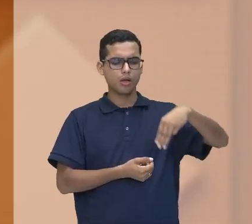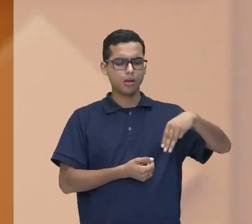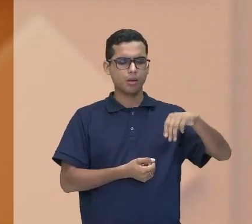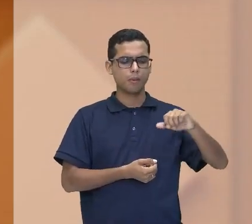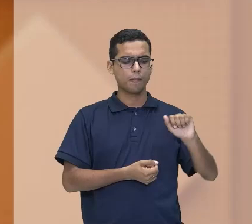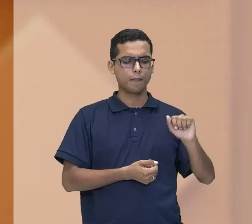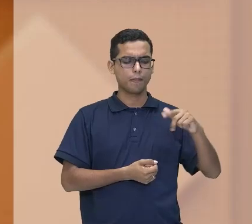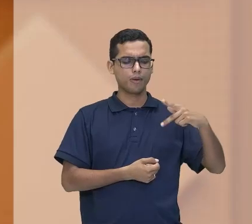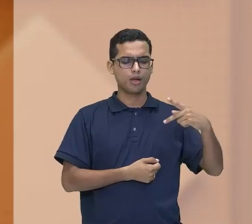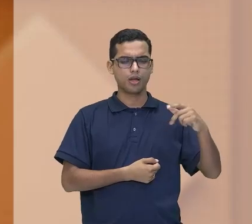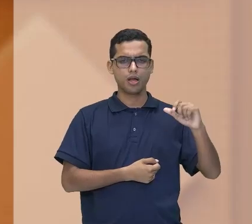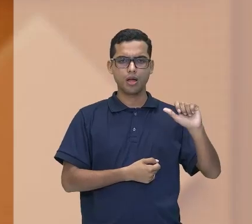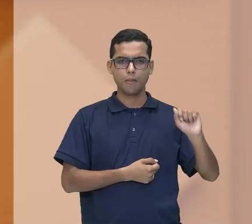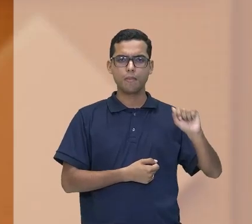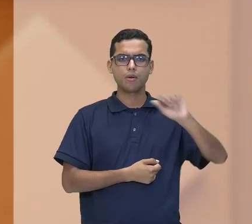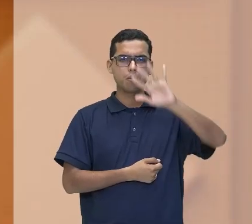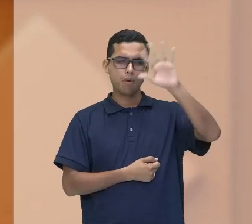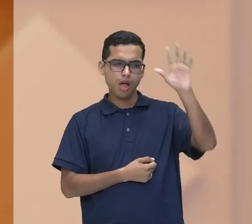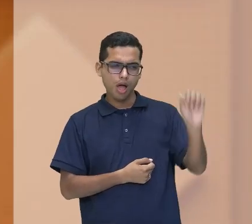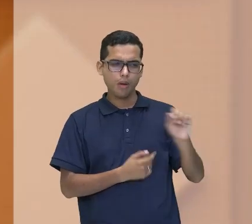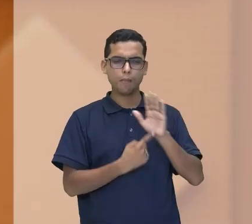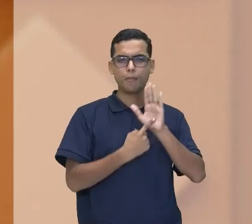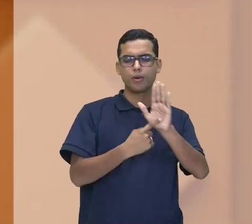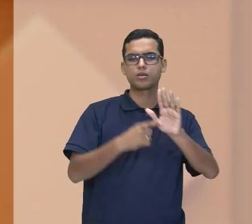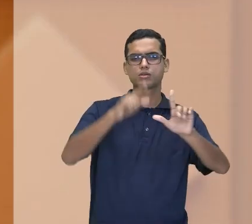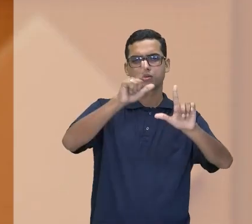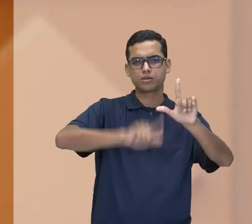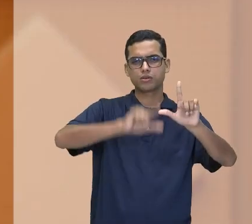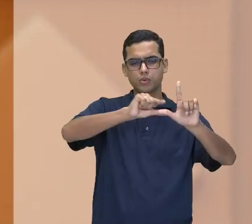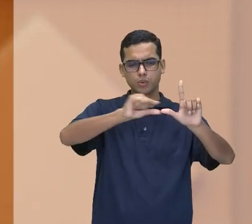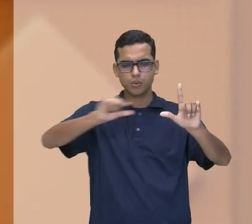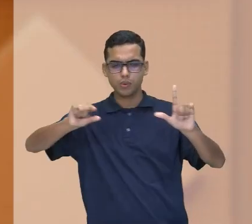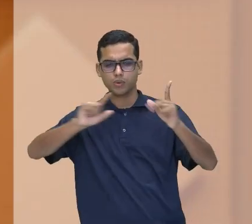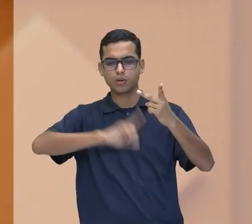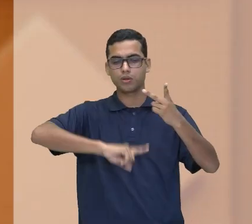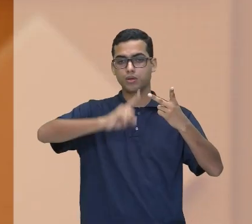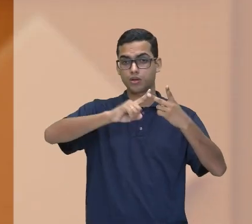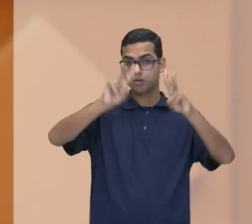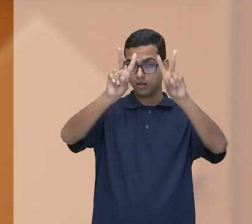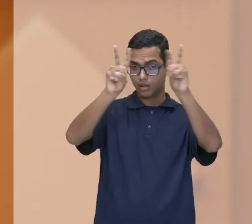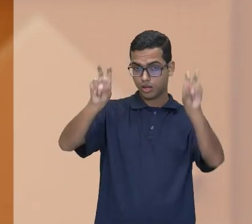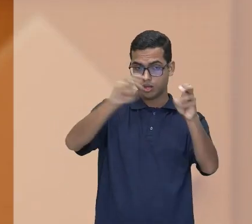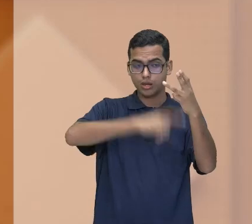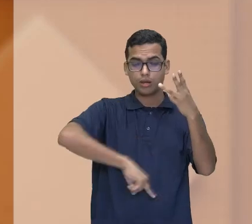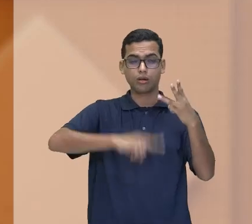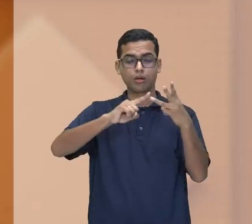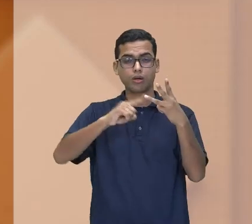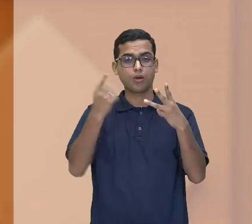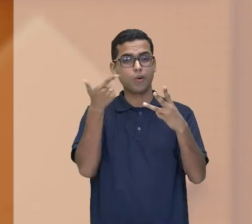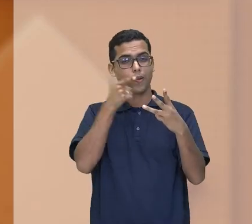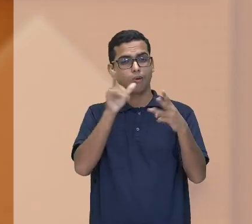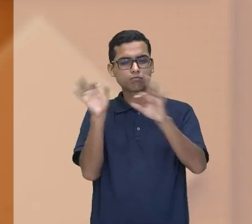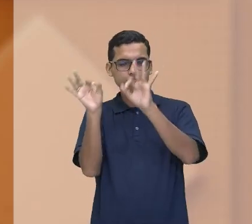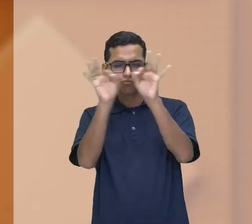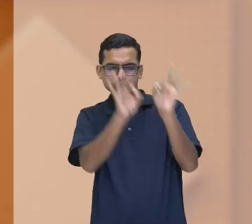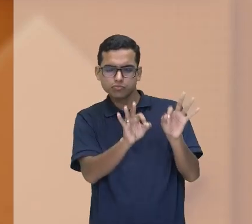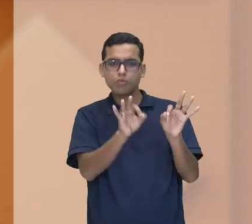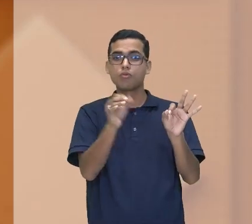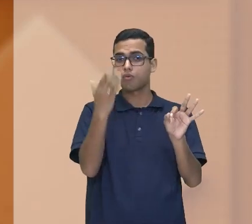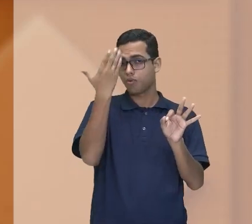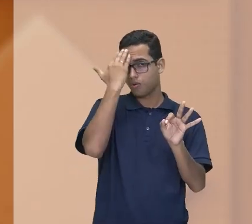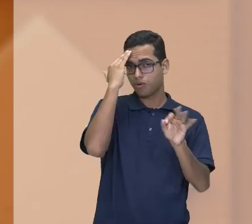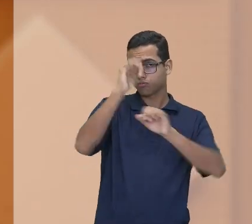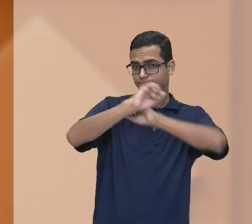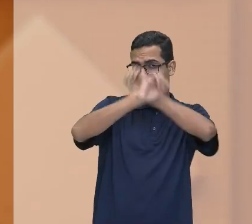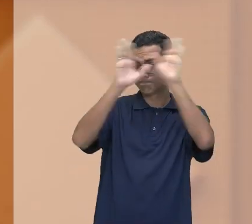legenda, título, com várias informações e a gente consegue fazer a interpretação. Então, basicamente, nós vamos utilizar